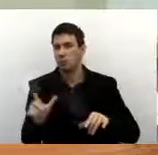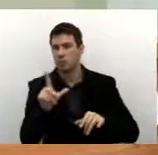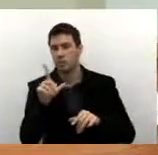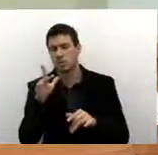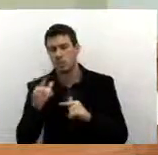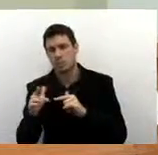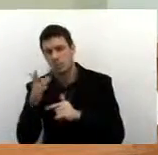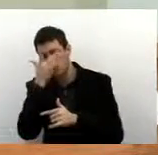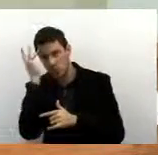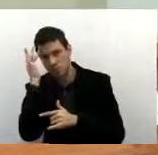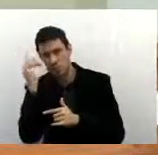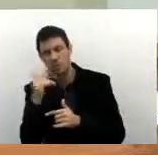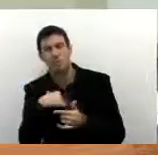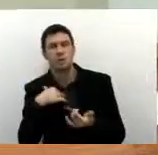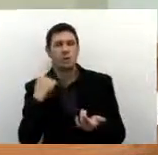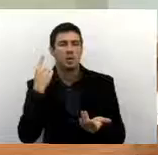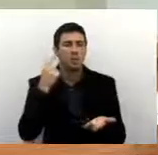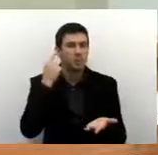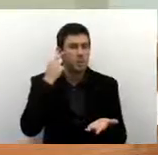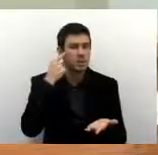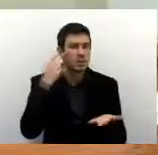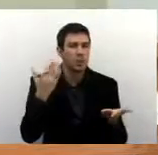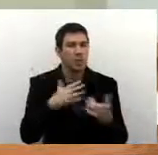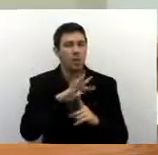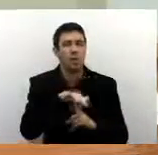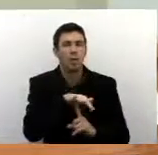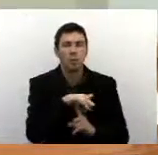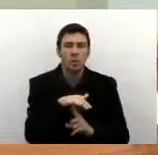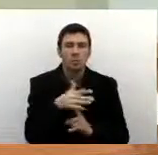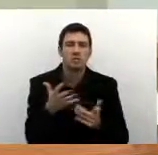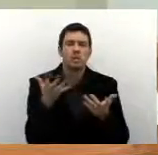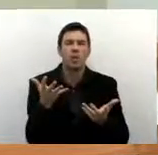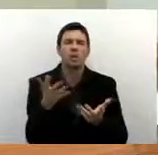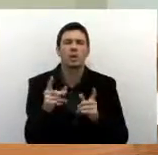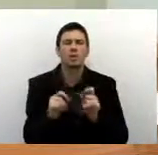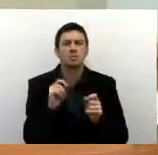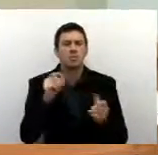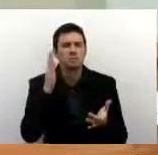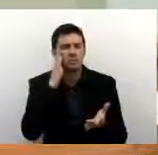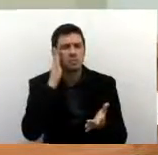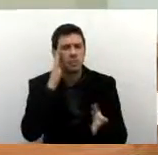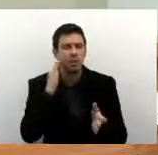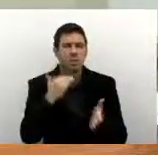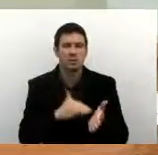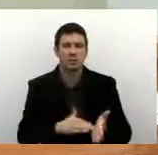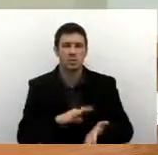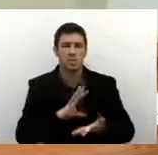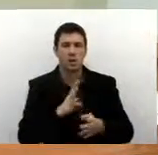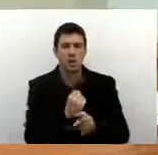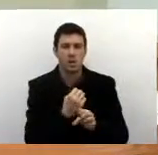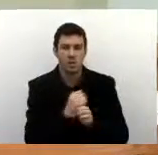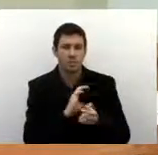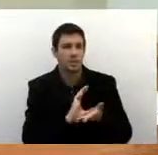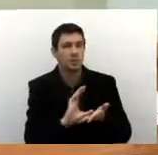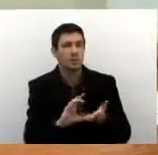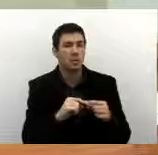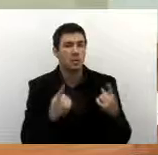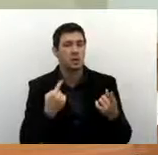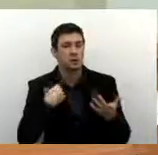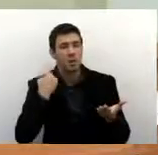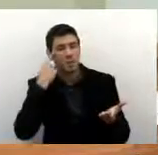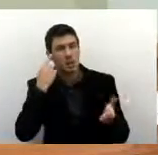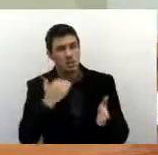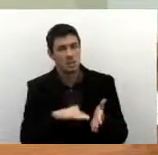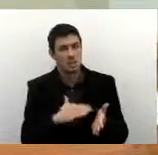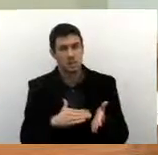né, nesse momento que a gente pensa em meio ambiente, tudo, o que está... Eu sei que com esse orçamento aqui não dá para se pensar, mas o que está se pensando na